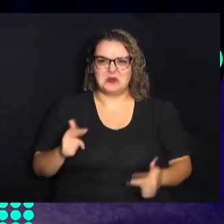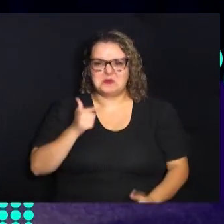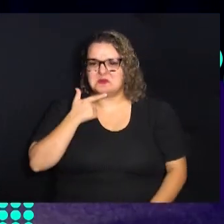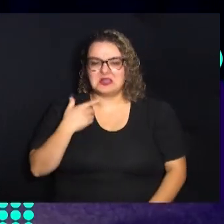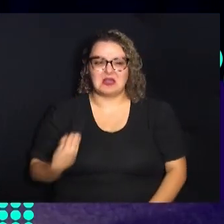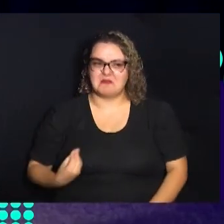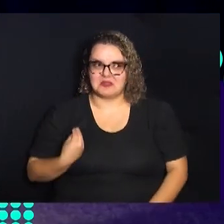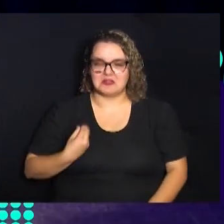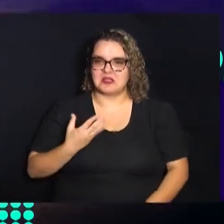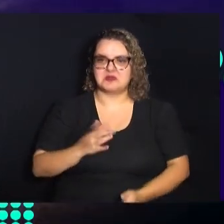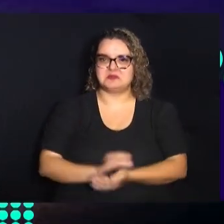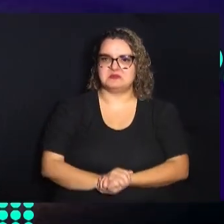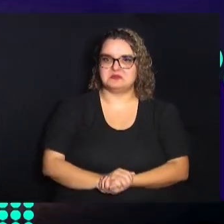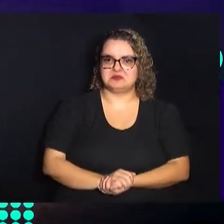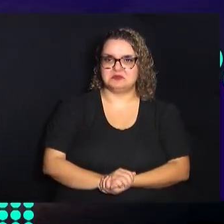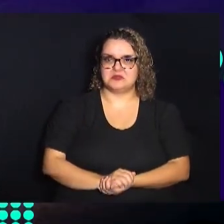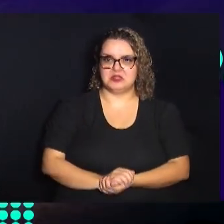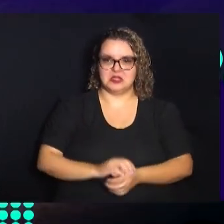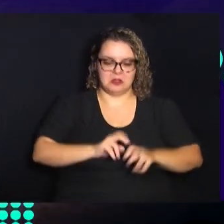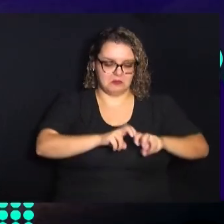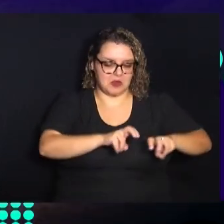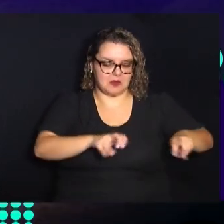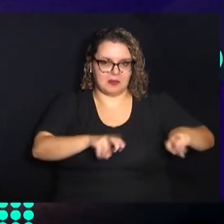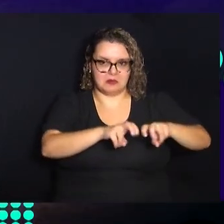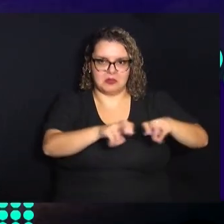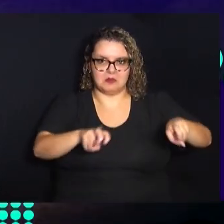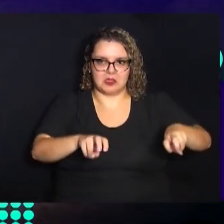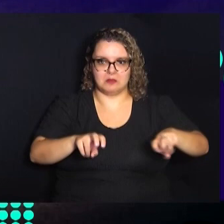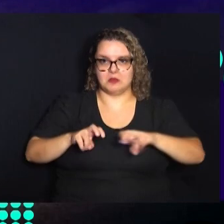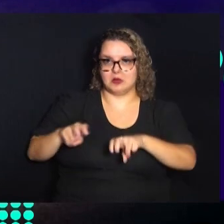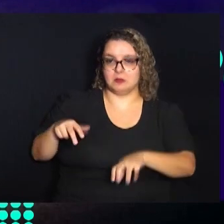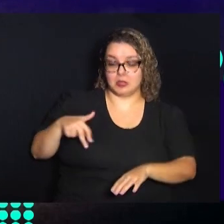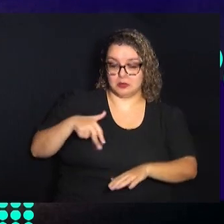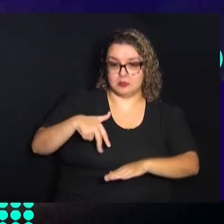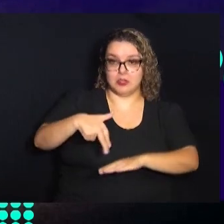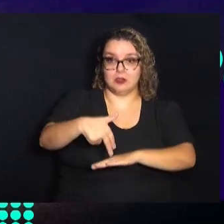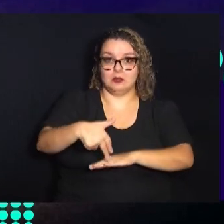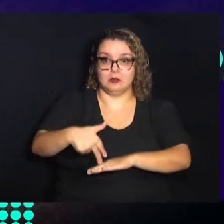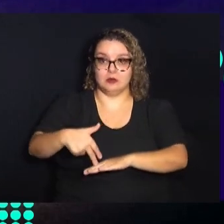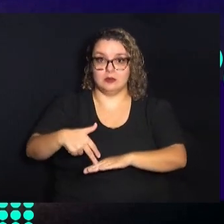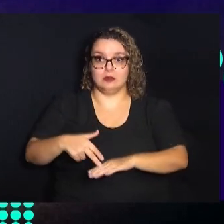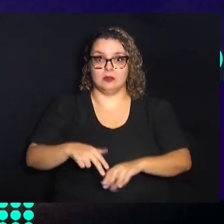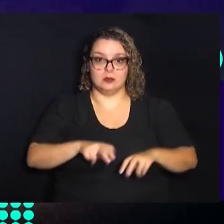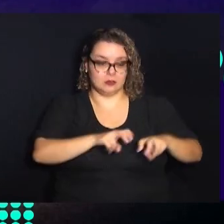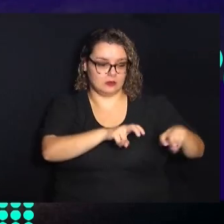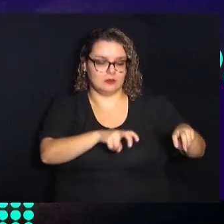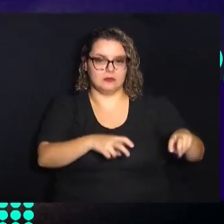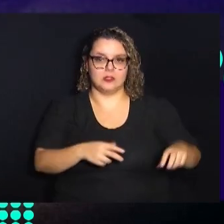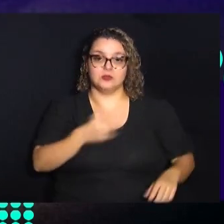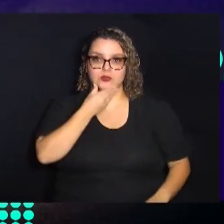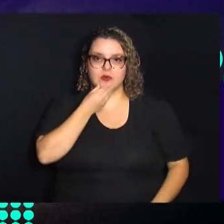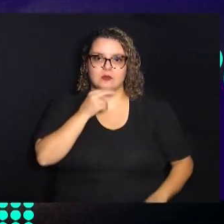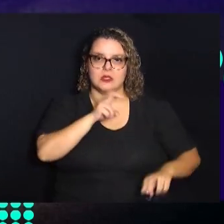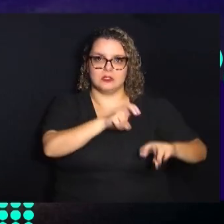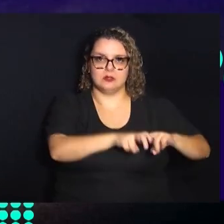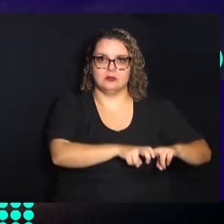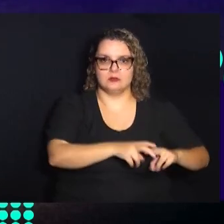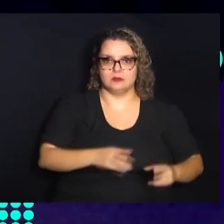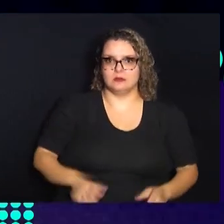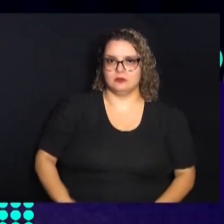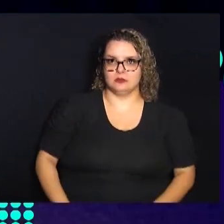Coisa mais engraçada da vida. Fileira de banco assim, e outra fileira de banco eu cheguei, tava perto do meu horário de consulta e tinha um cara